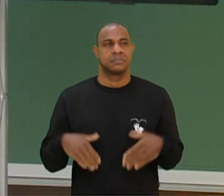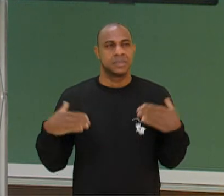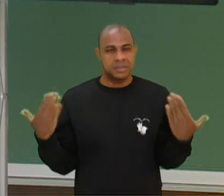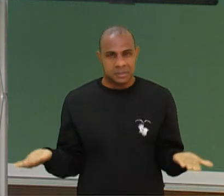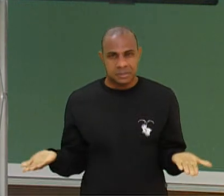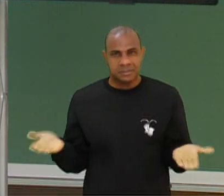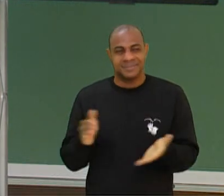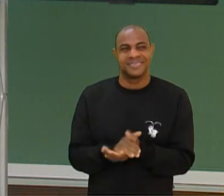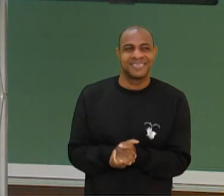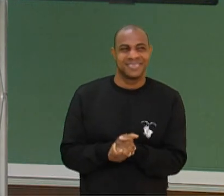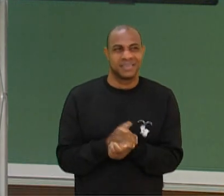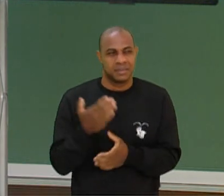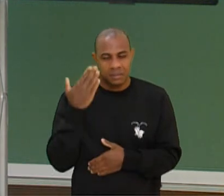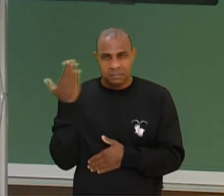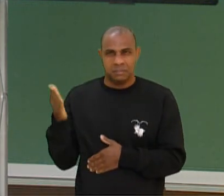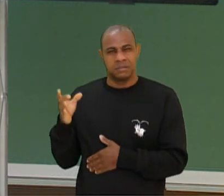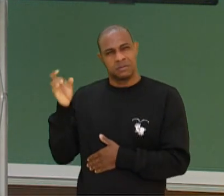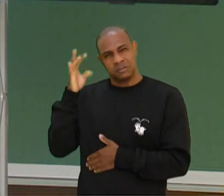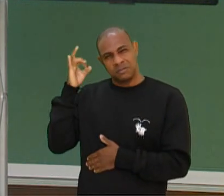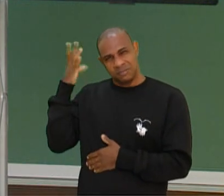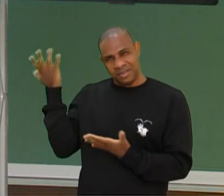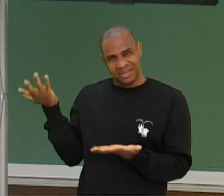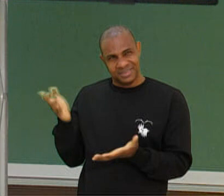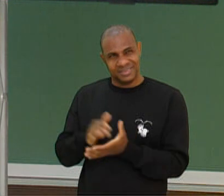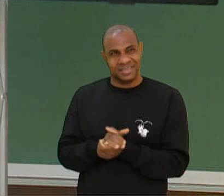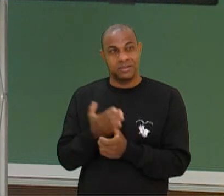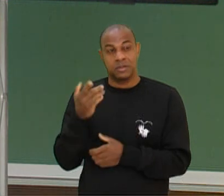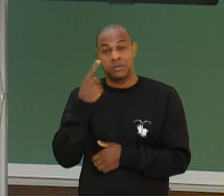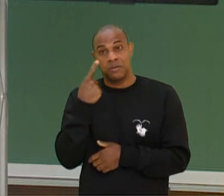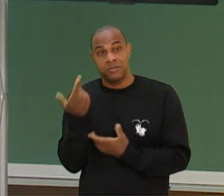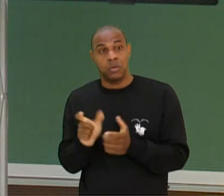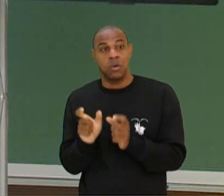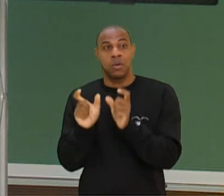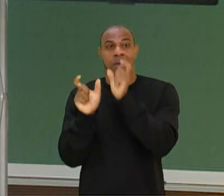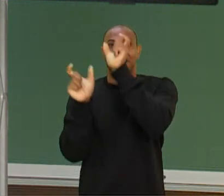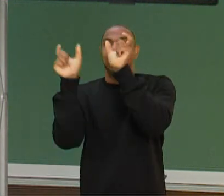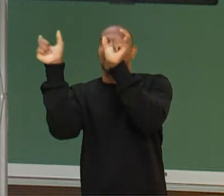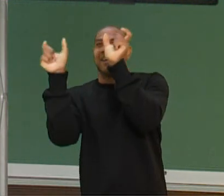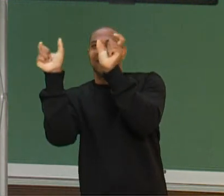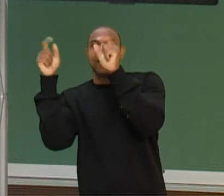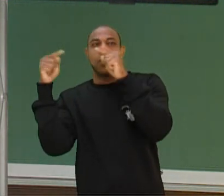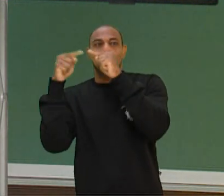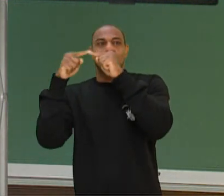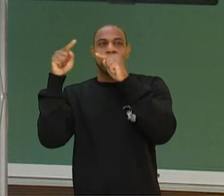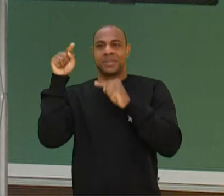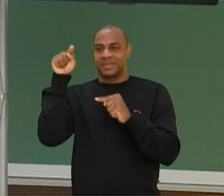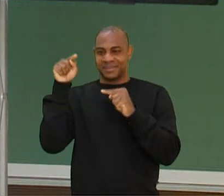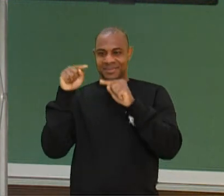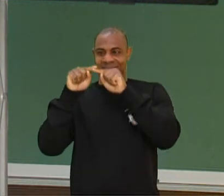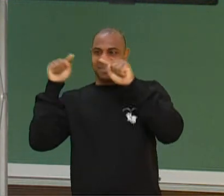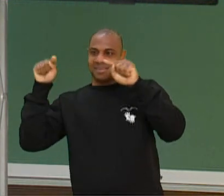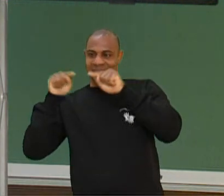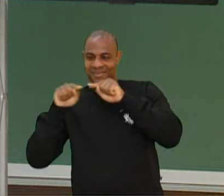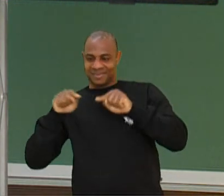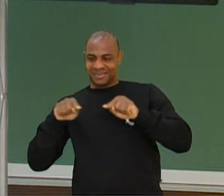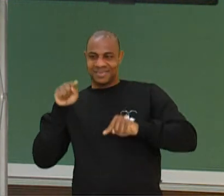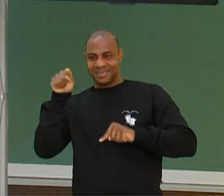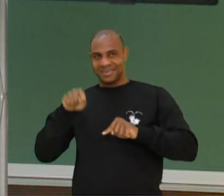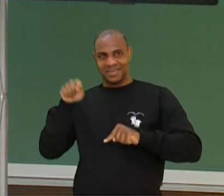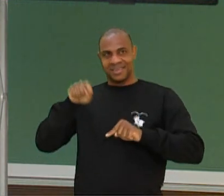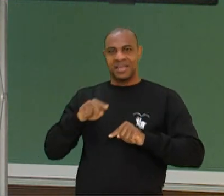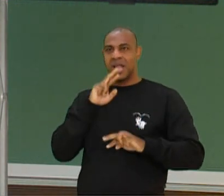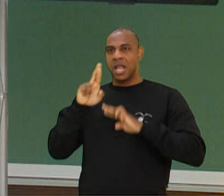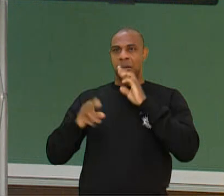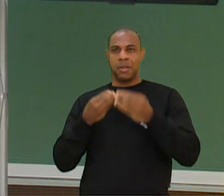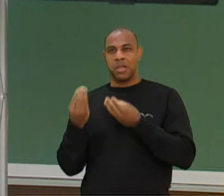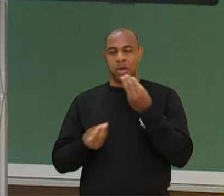Então, galerinha, foi super fácil. Digam para a teacher que sim. Yes, teacher. Very good. Bem, vou colocar as